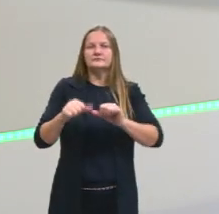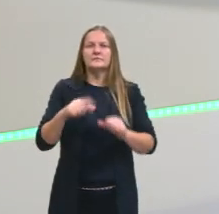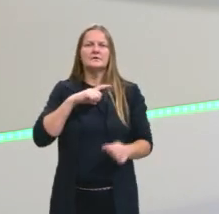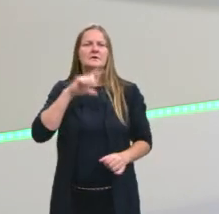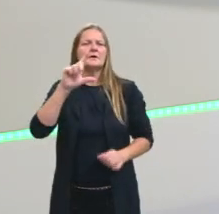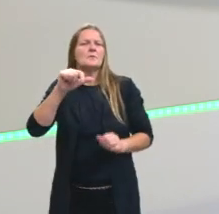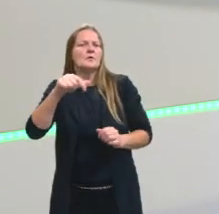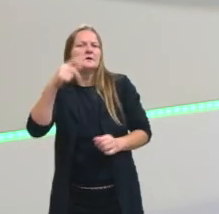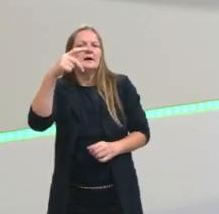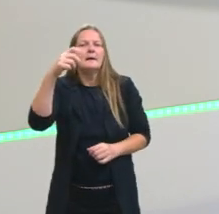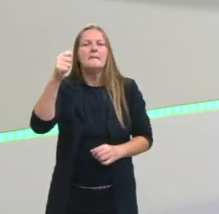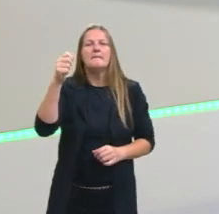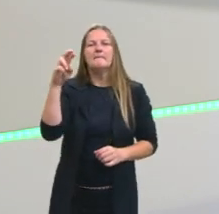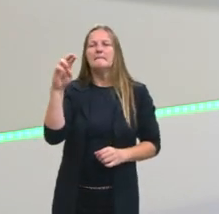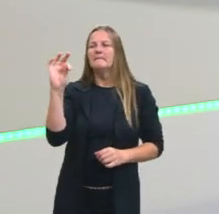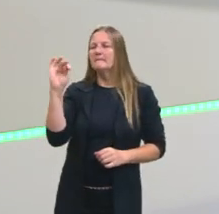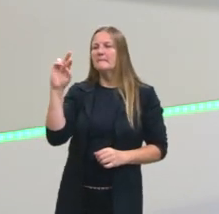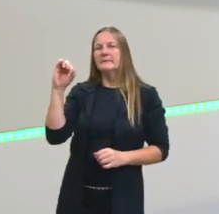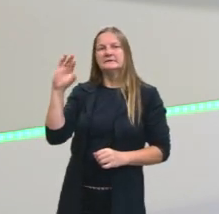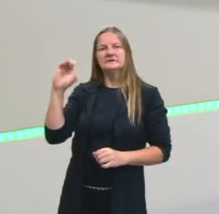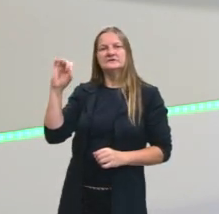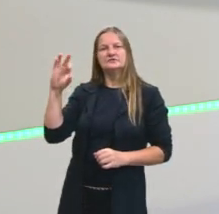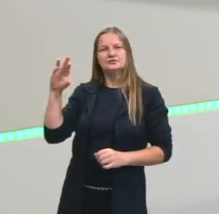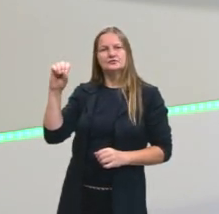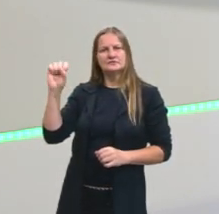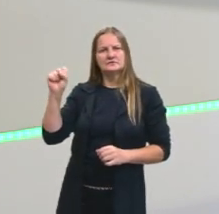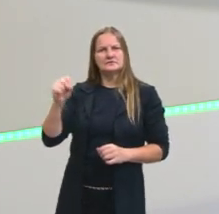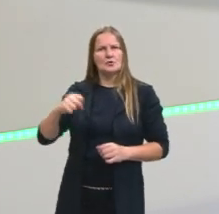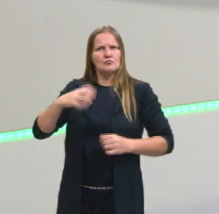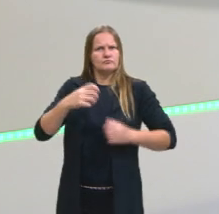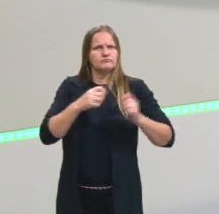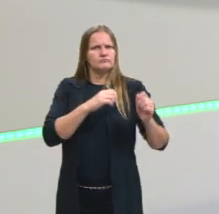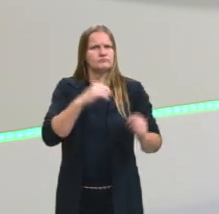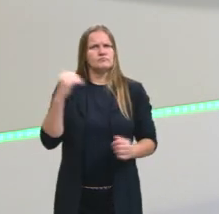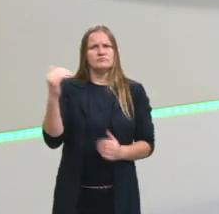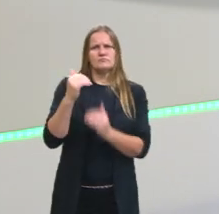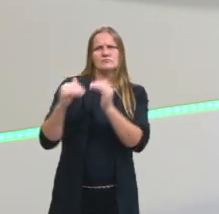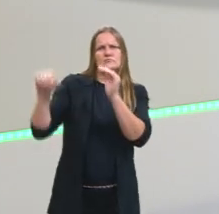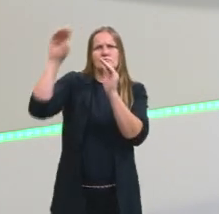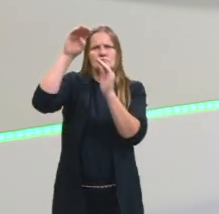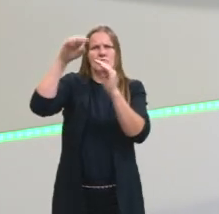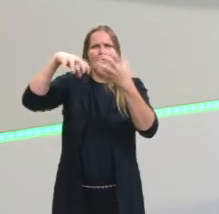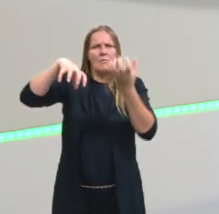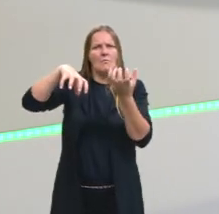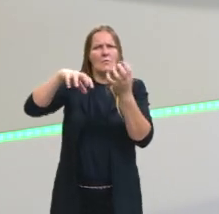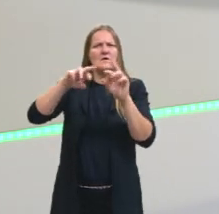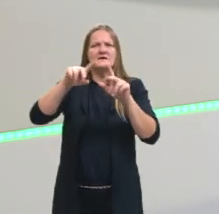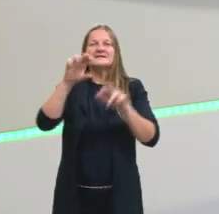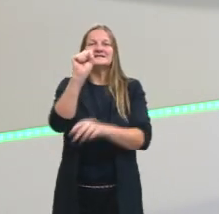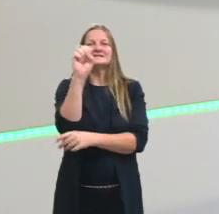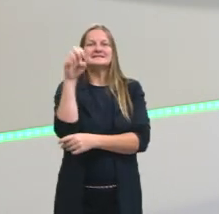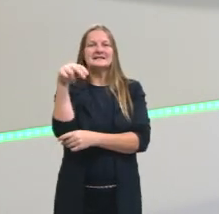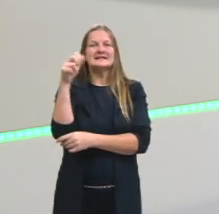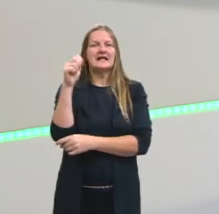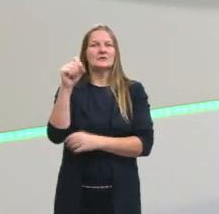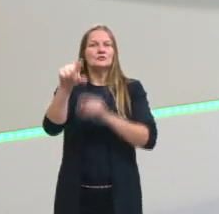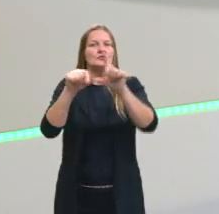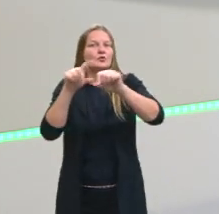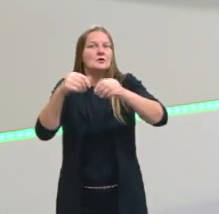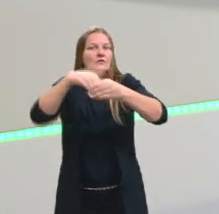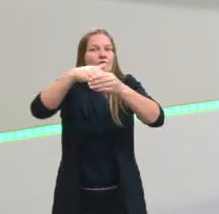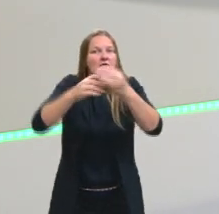patrícios pela nobreza que governavam através do Senado que energia dois cônsules